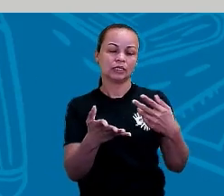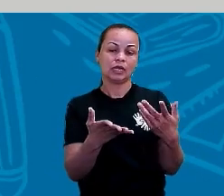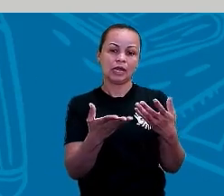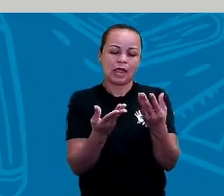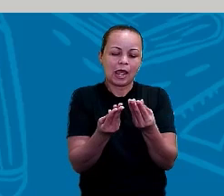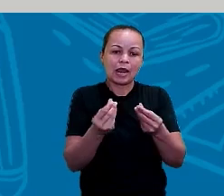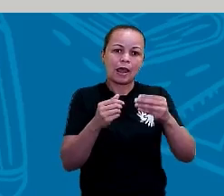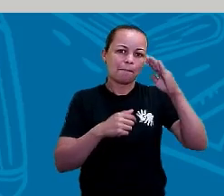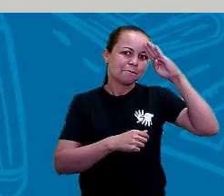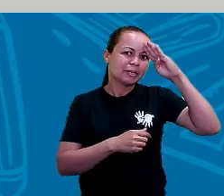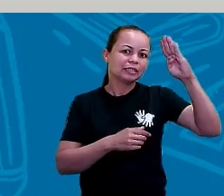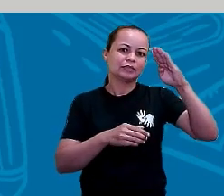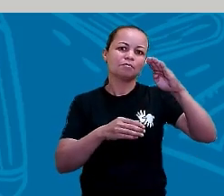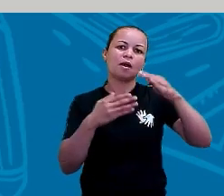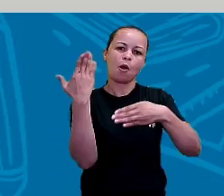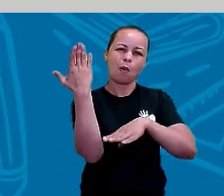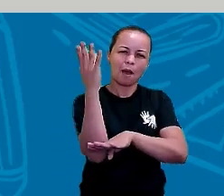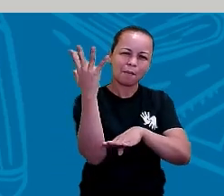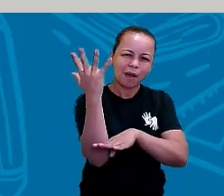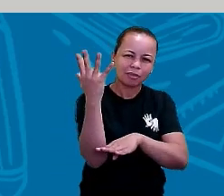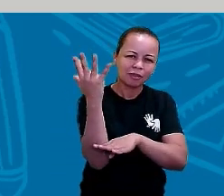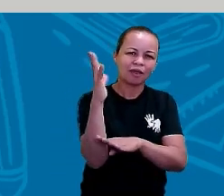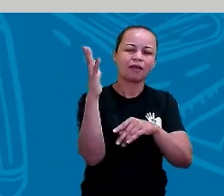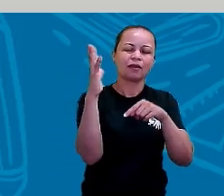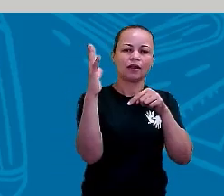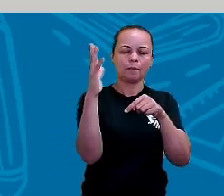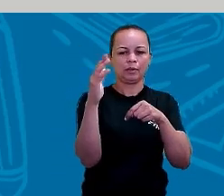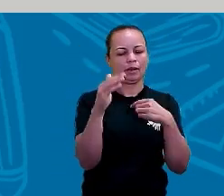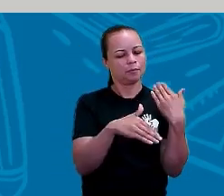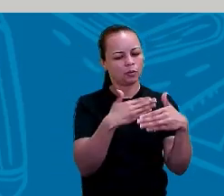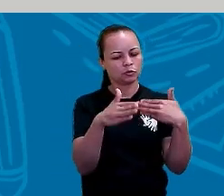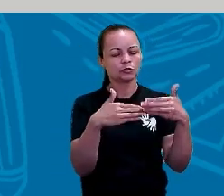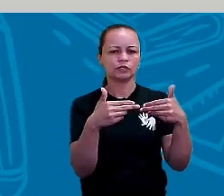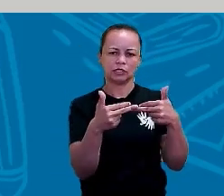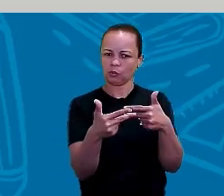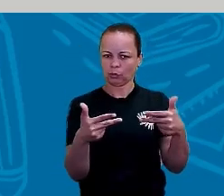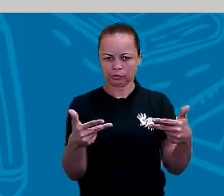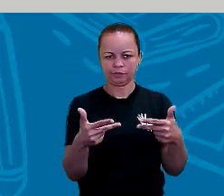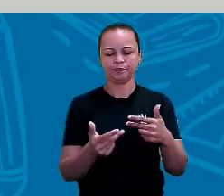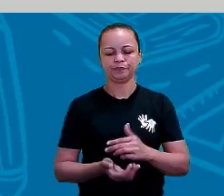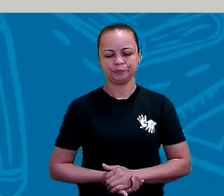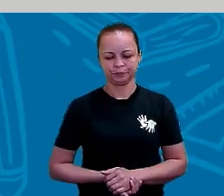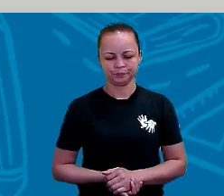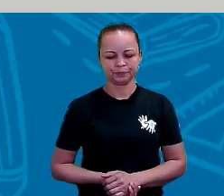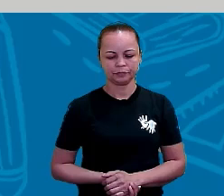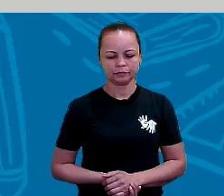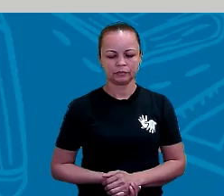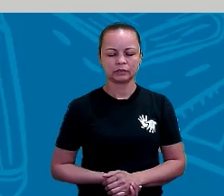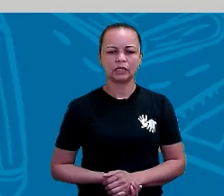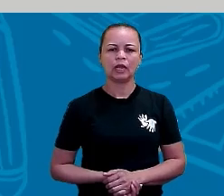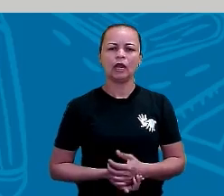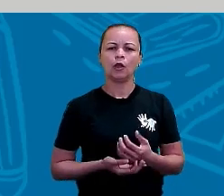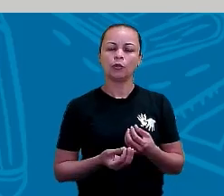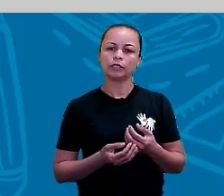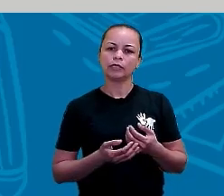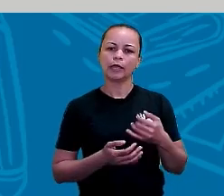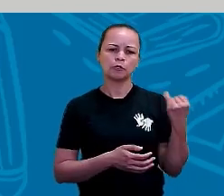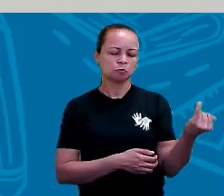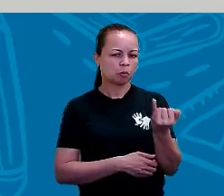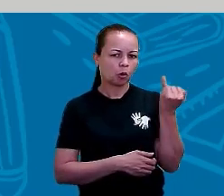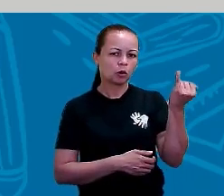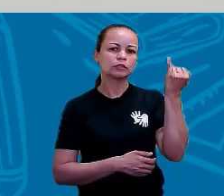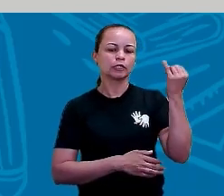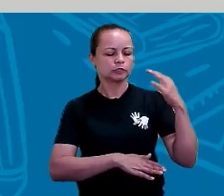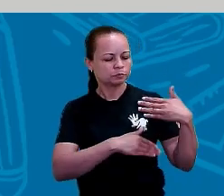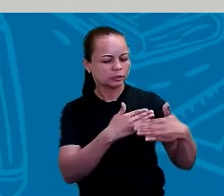substância principal para poder se produzir um bem. Tá certo? É o que é essencial para o